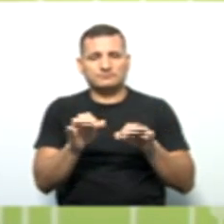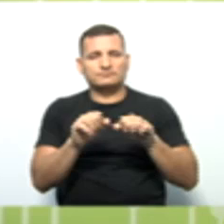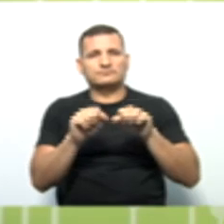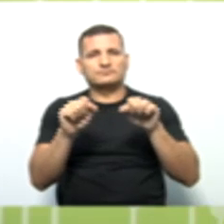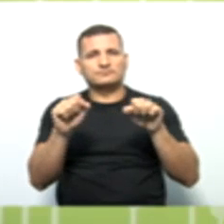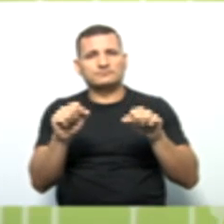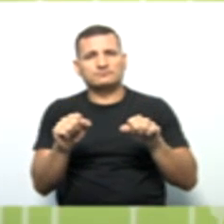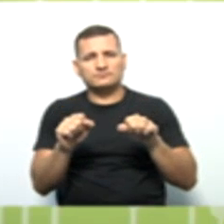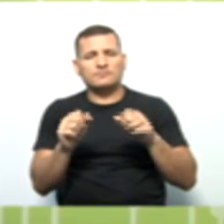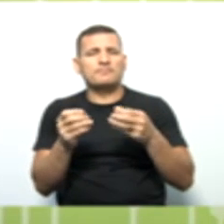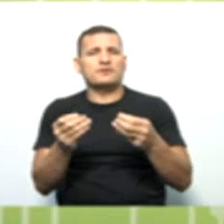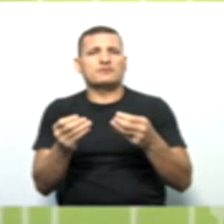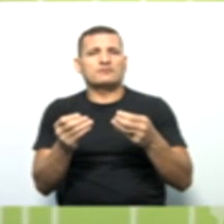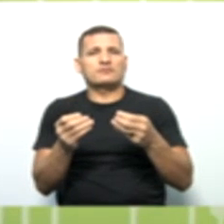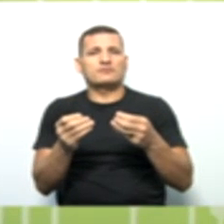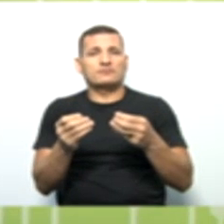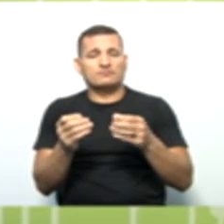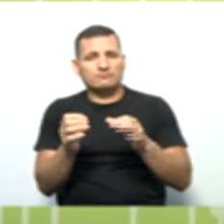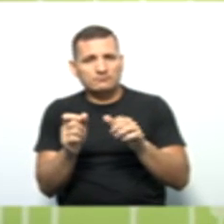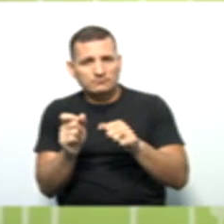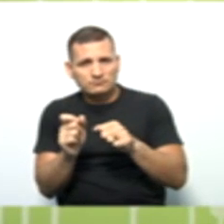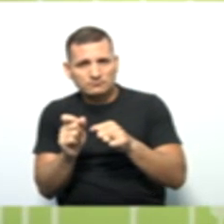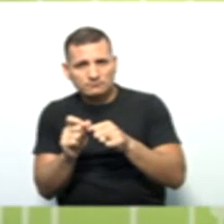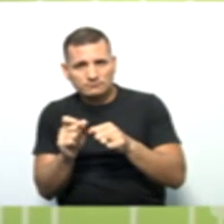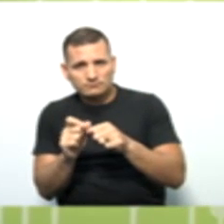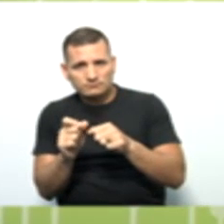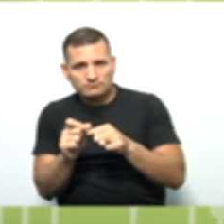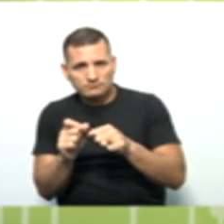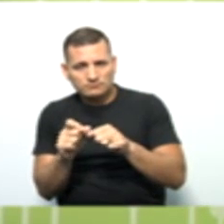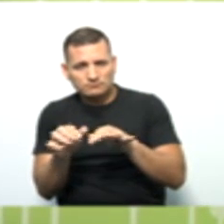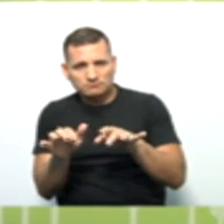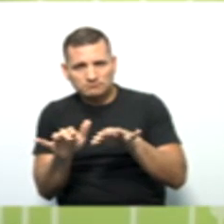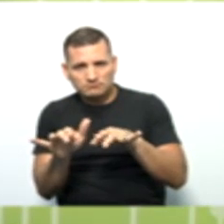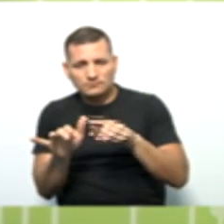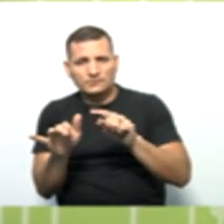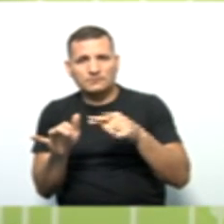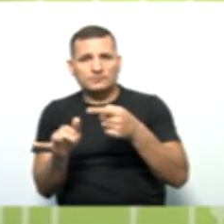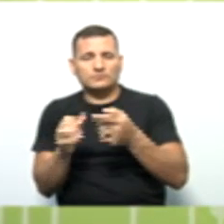Para que eu tenho que modelar? Para construir e depois dar o